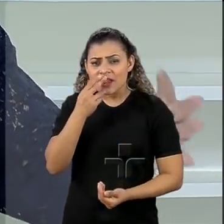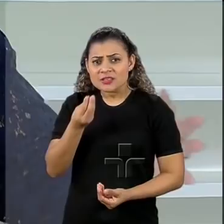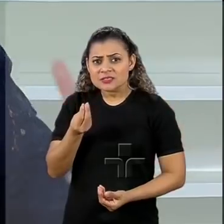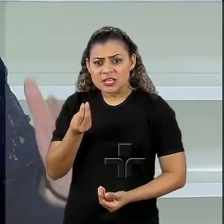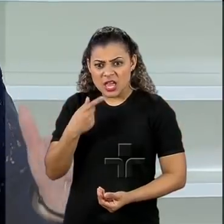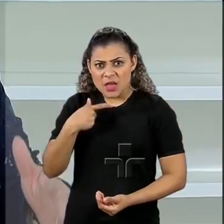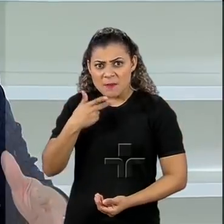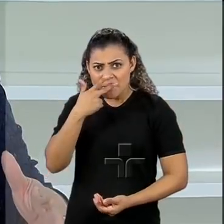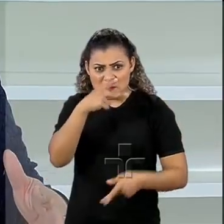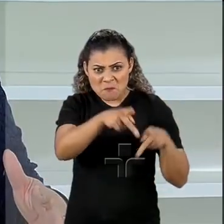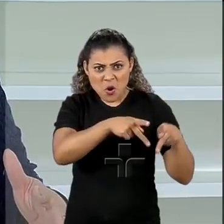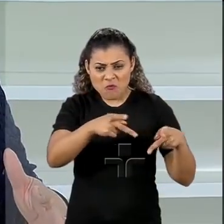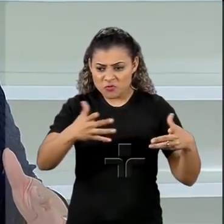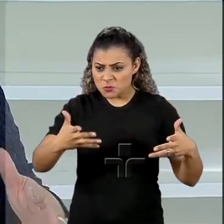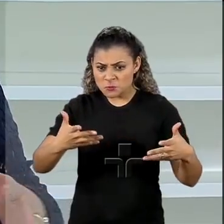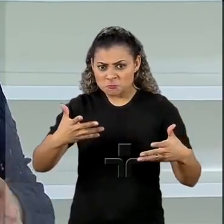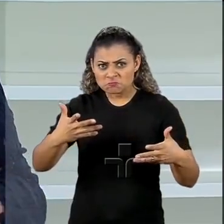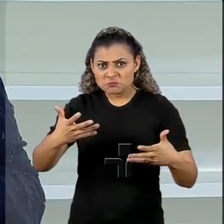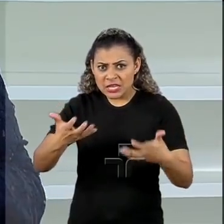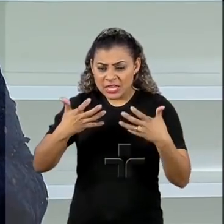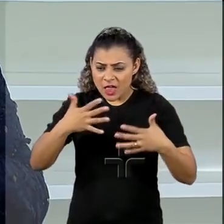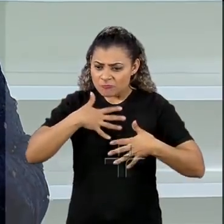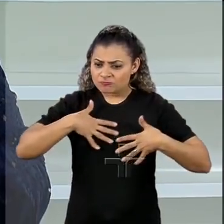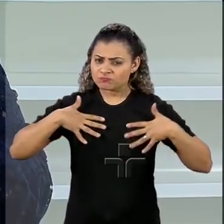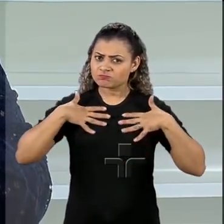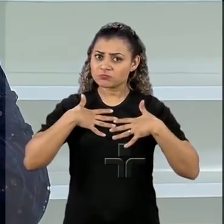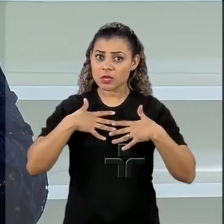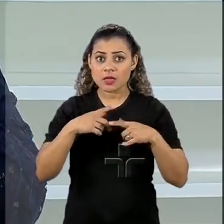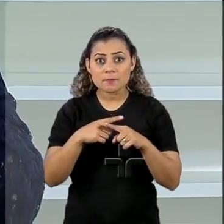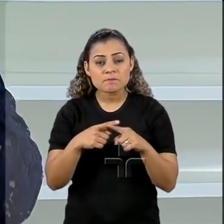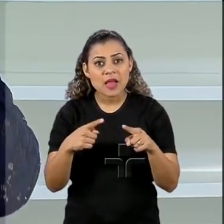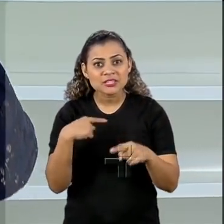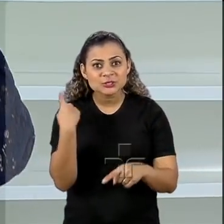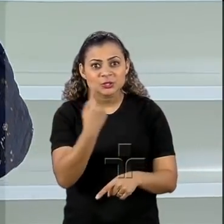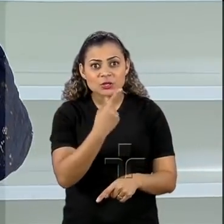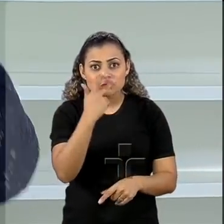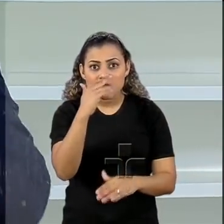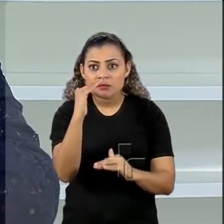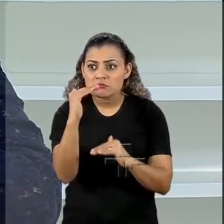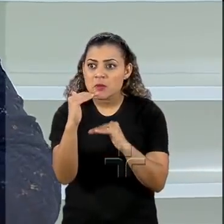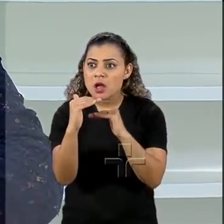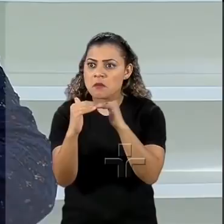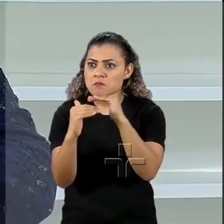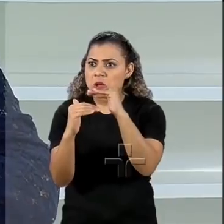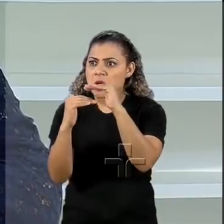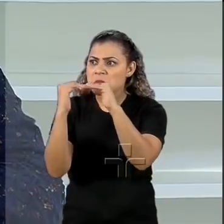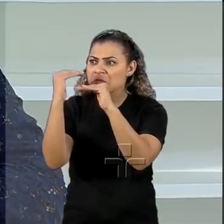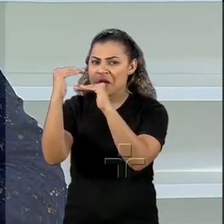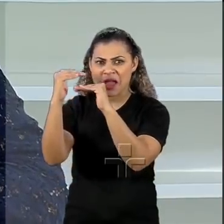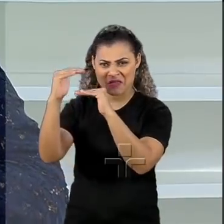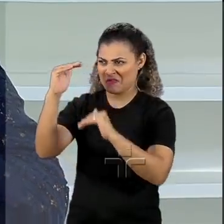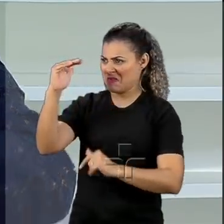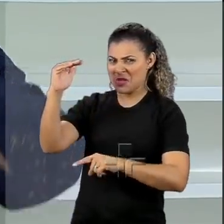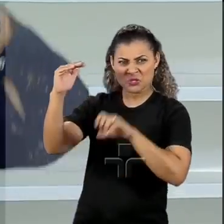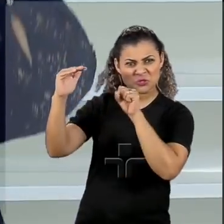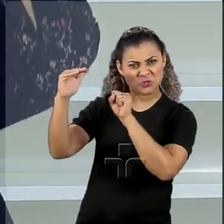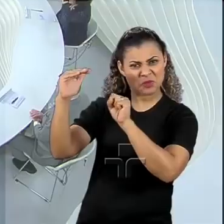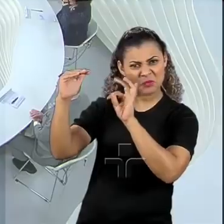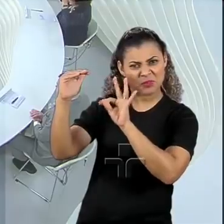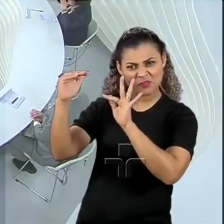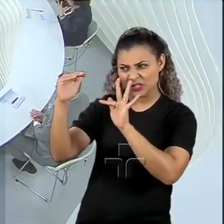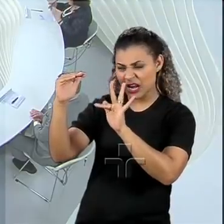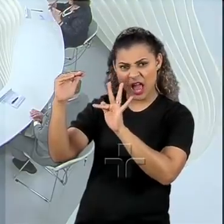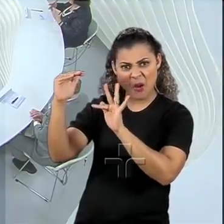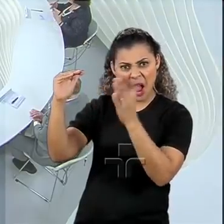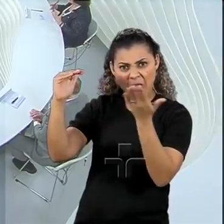o que vem sendo feito. Mas quando nós vamos subindo e chegamos ao Supremo Tribunal Federal, vem